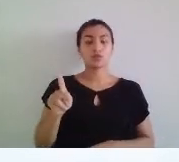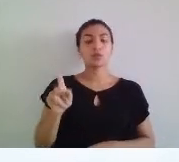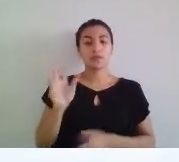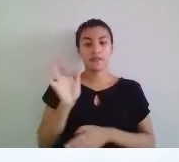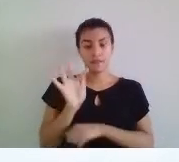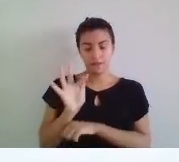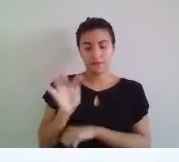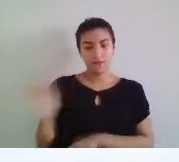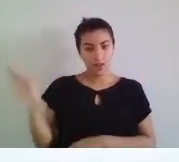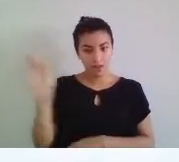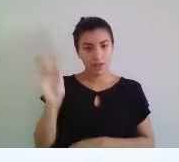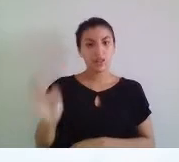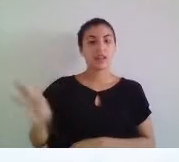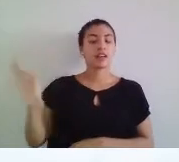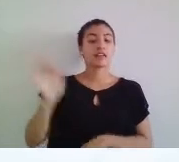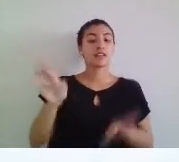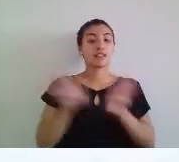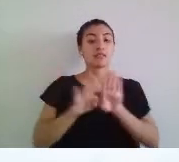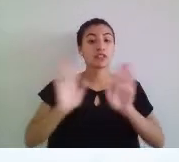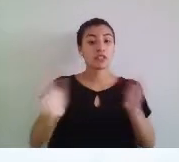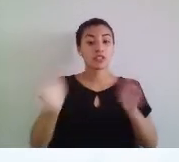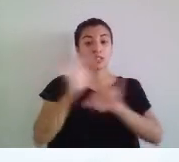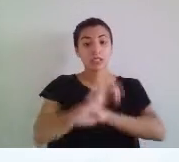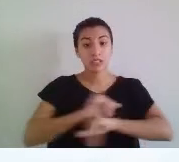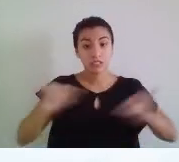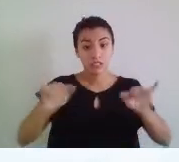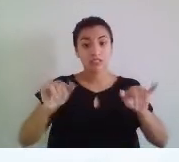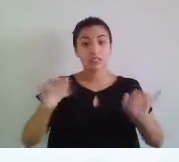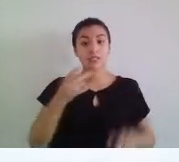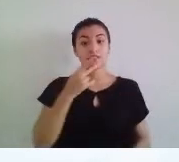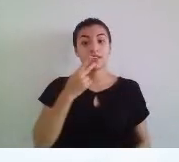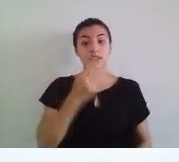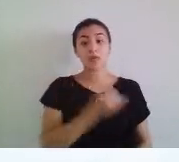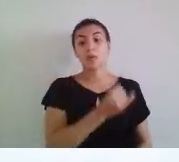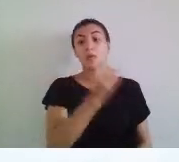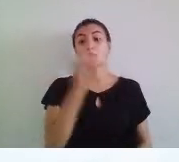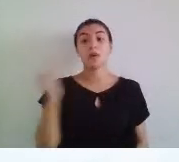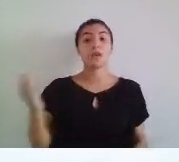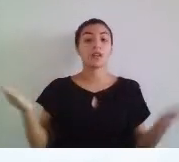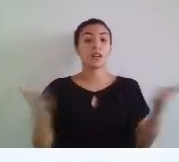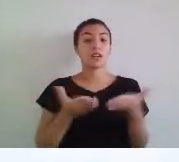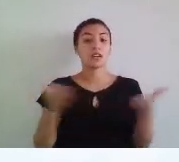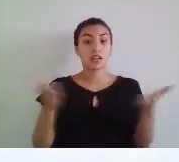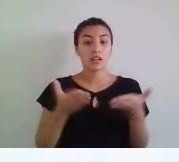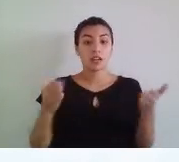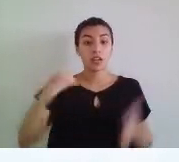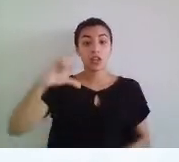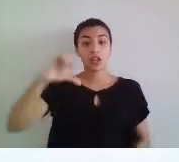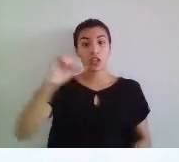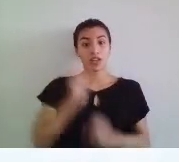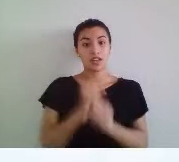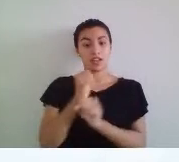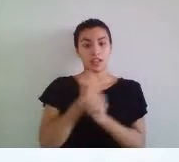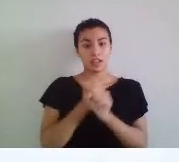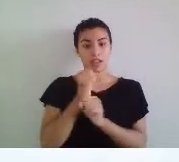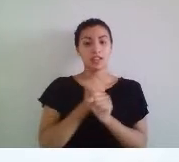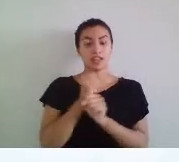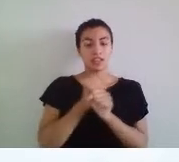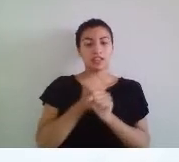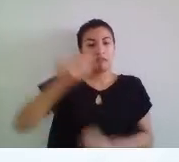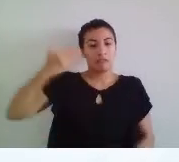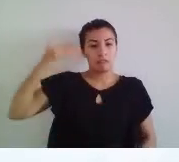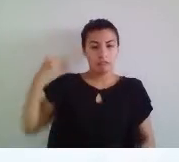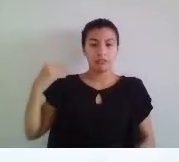e ela já lançou aqui, estávamos fazendo a conta agora há pouco, há 9 anos ela lançou aqui em um dos canais do Sindicato